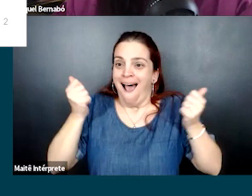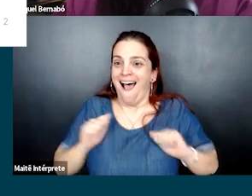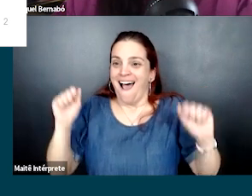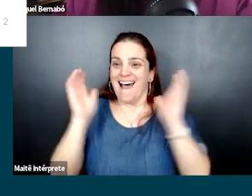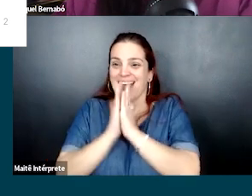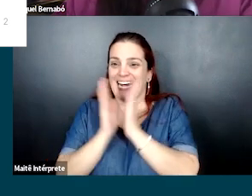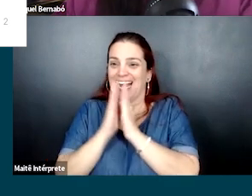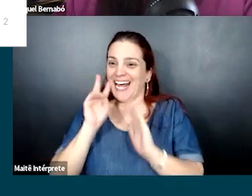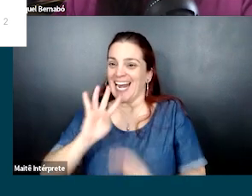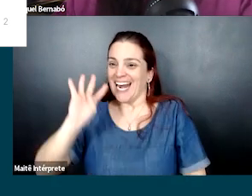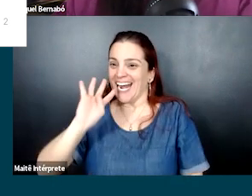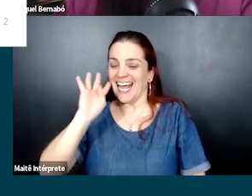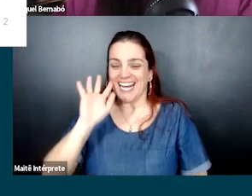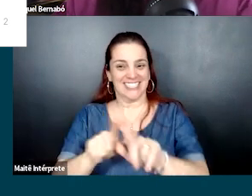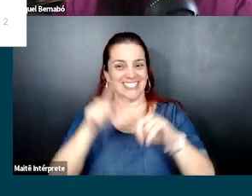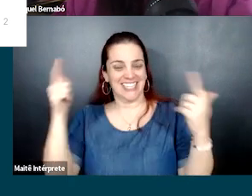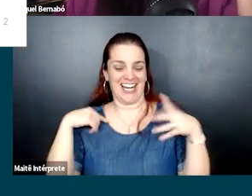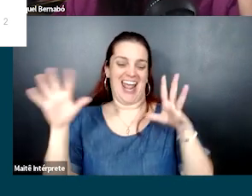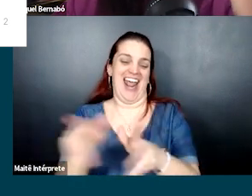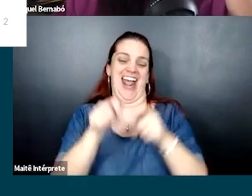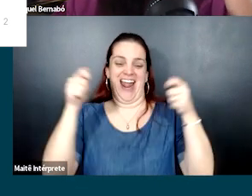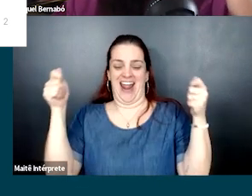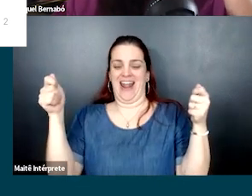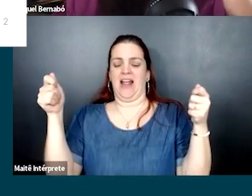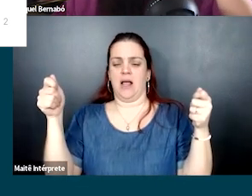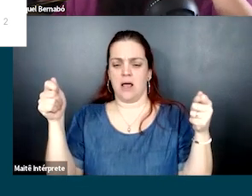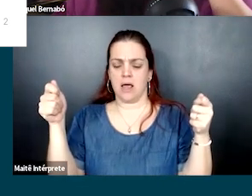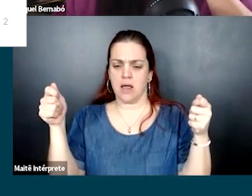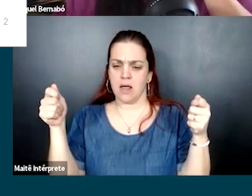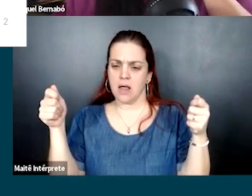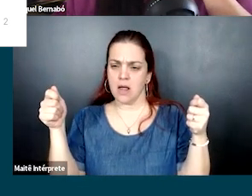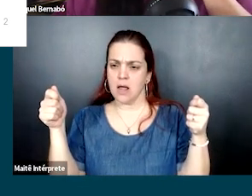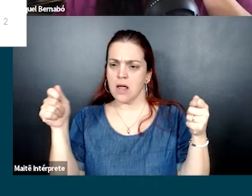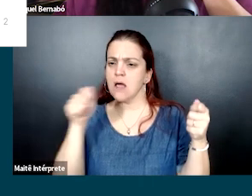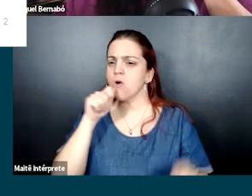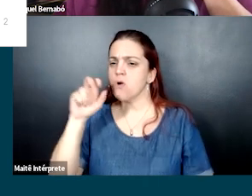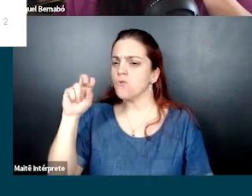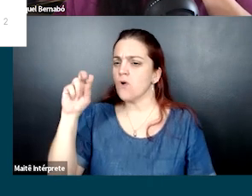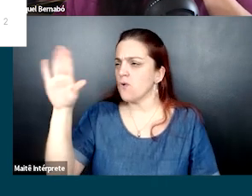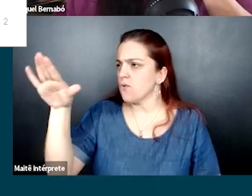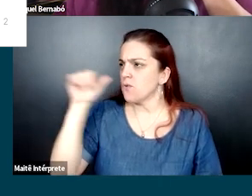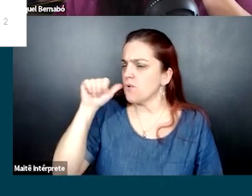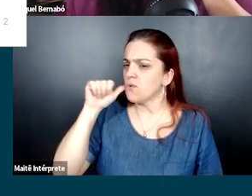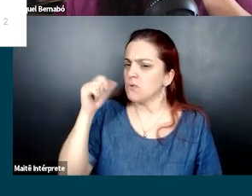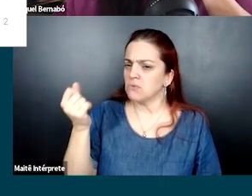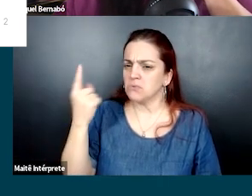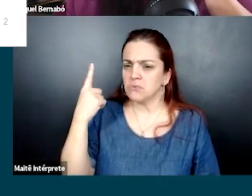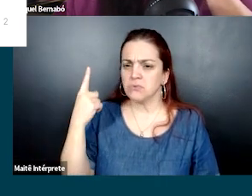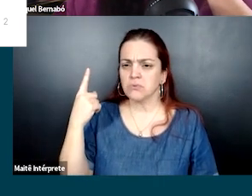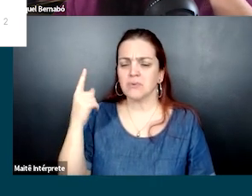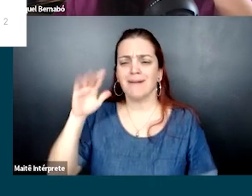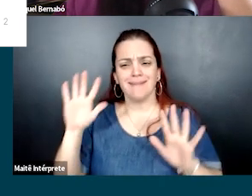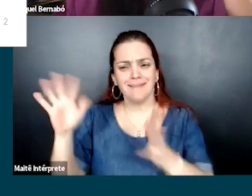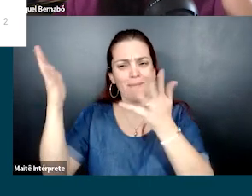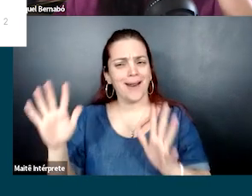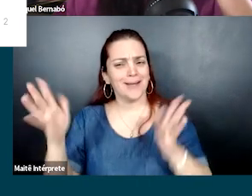bisavô. E aí eu fui toda animada a ver essa matéria, né? Nossa, que legal, saiu no jornal e tal. Só que aí, quando eu fui olhar, minha avó falou: